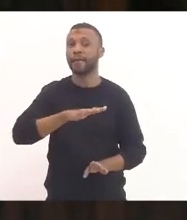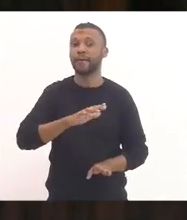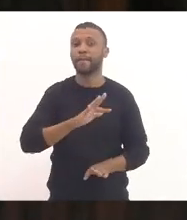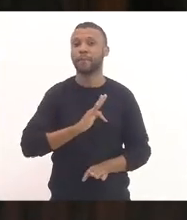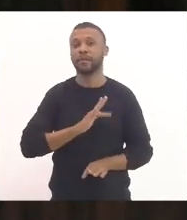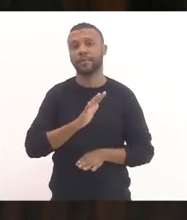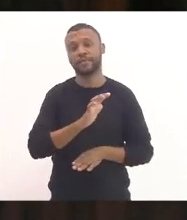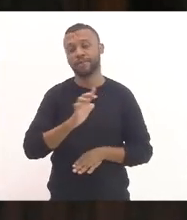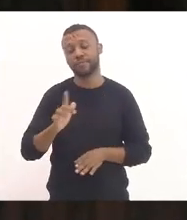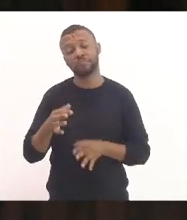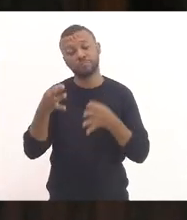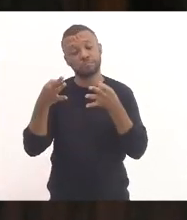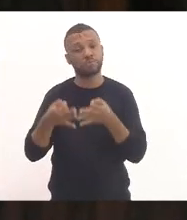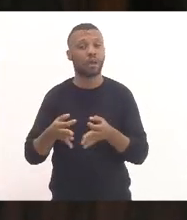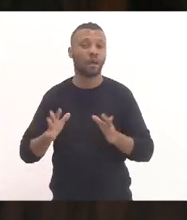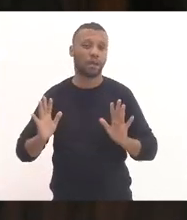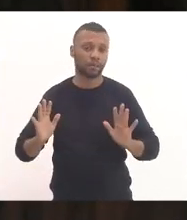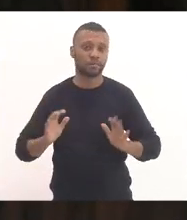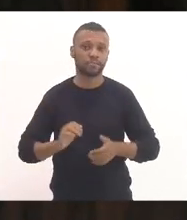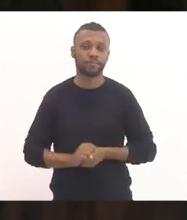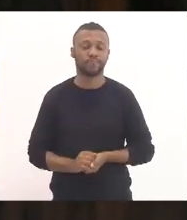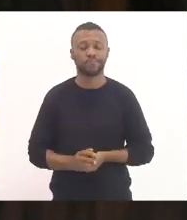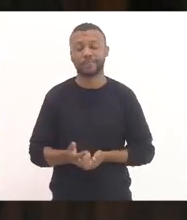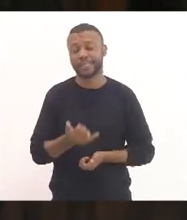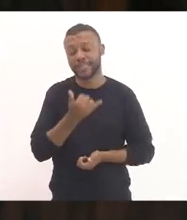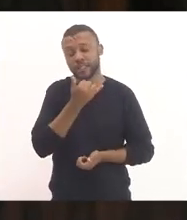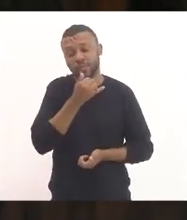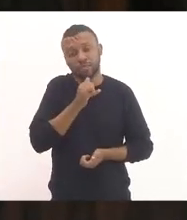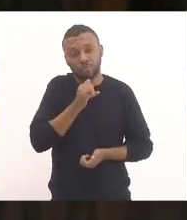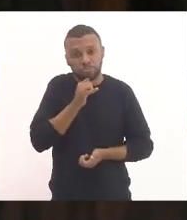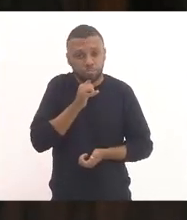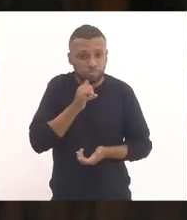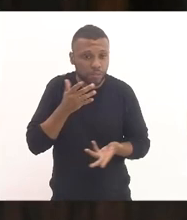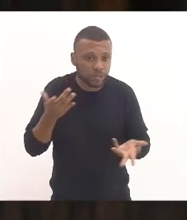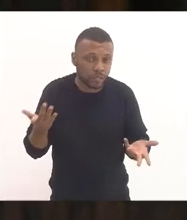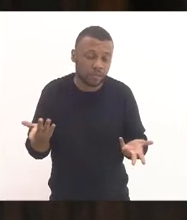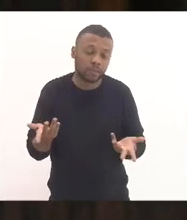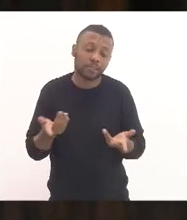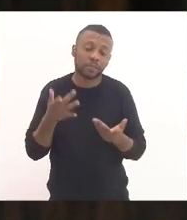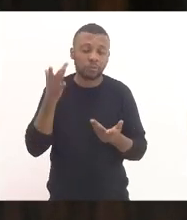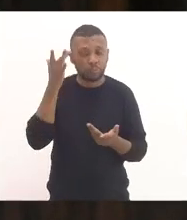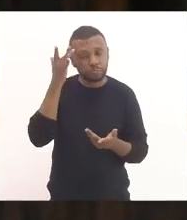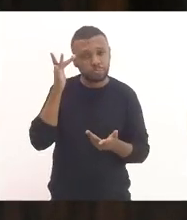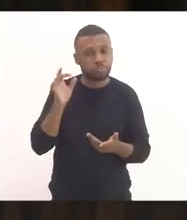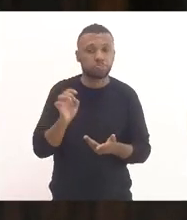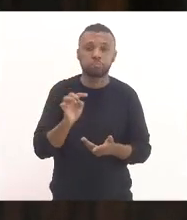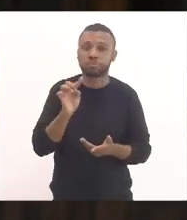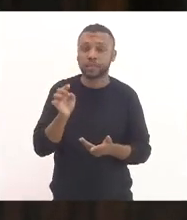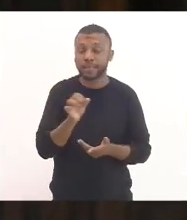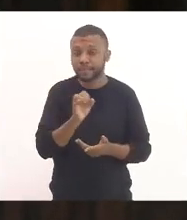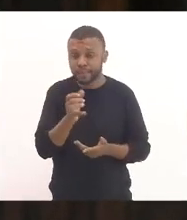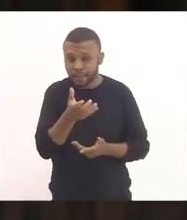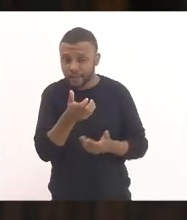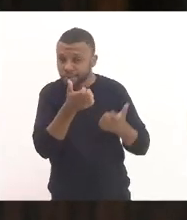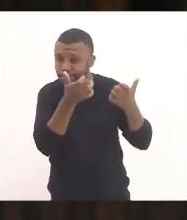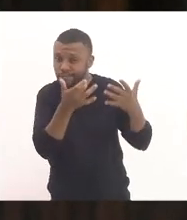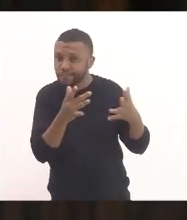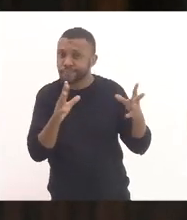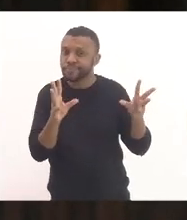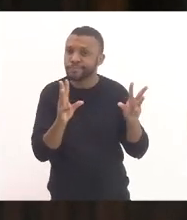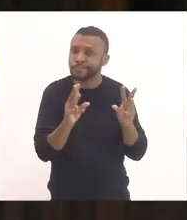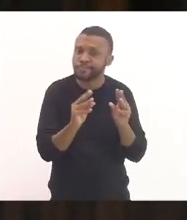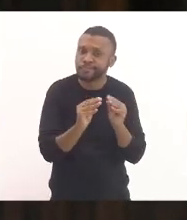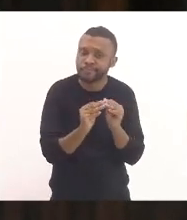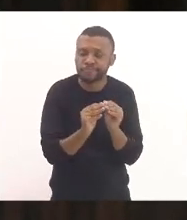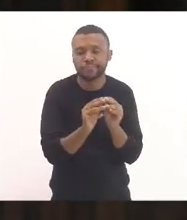pois é exatamente então lamento E aí eu não sei Marcelo se você gostaria de fazer alguma